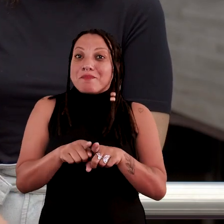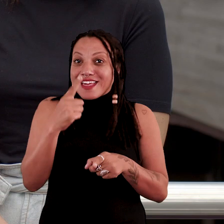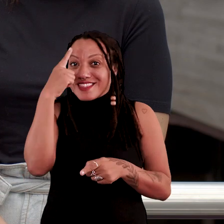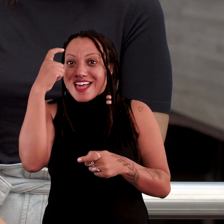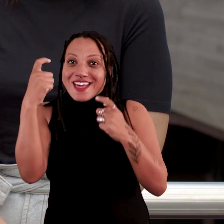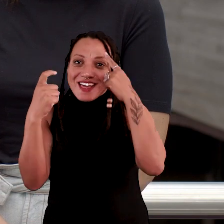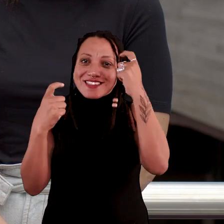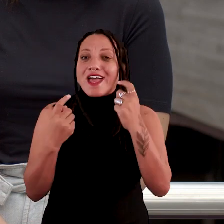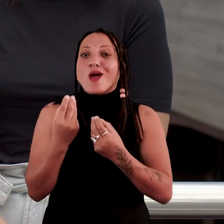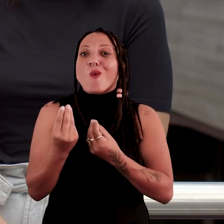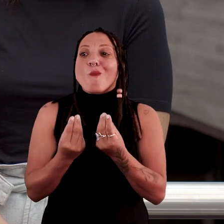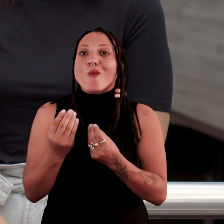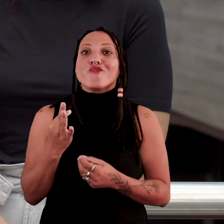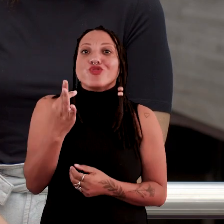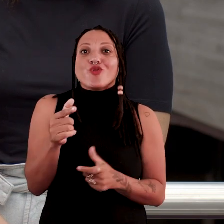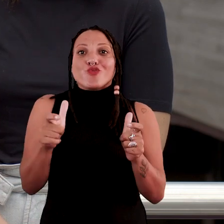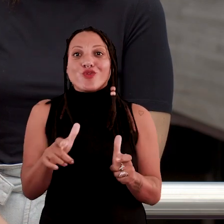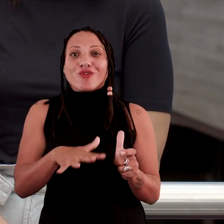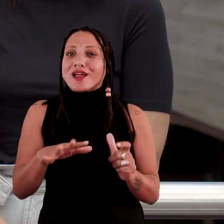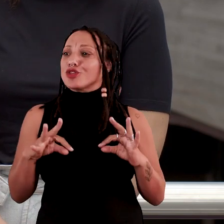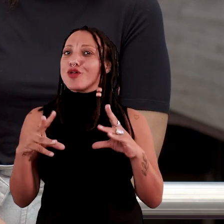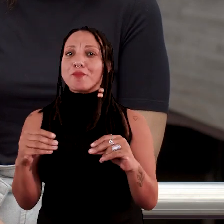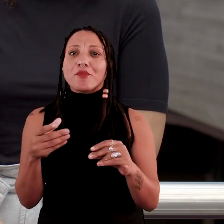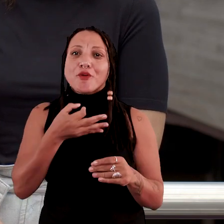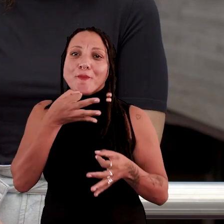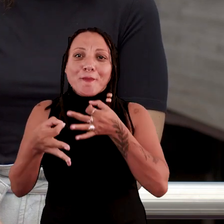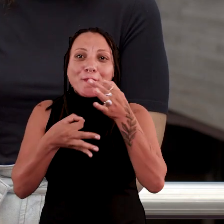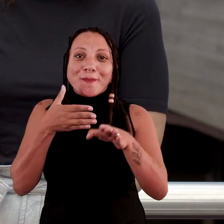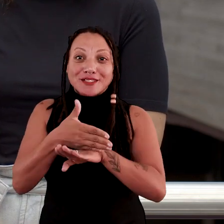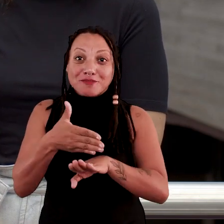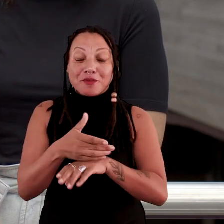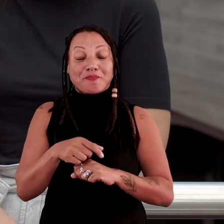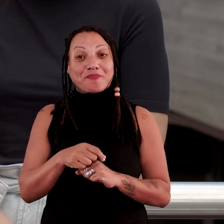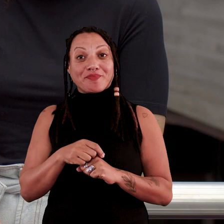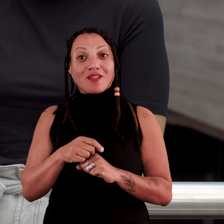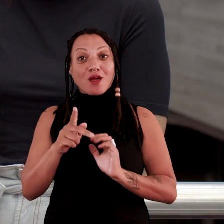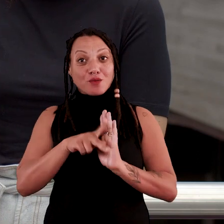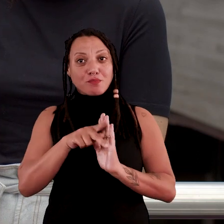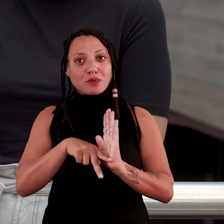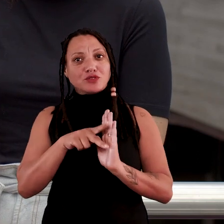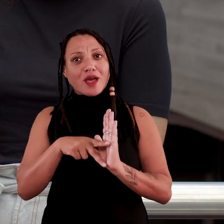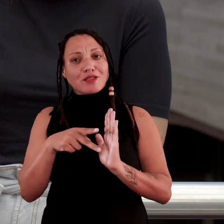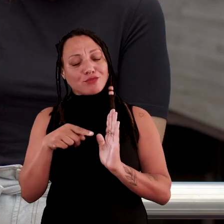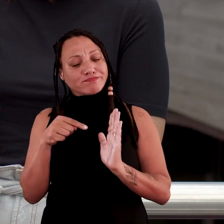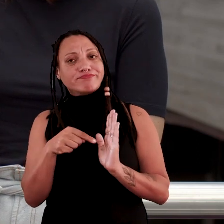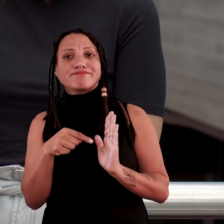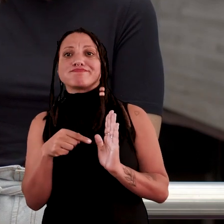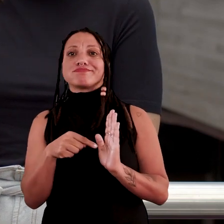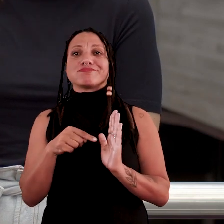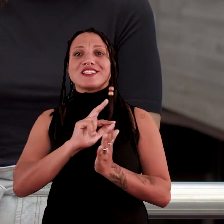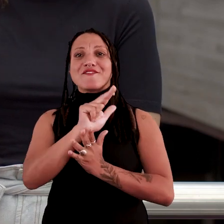que visam contemplar esses desejos da população e usuários da área. E acho que dentro da importância, né,